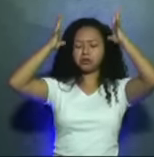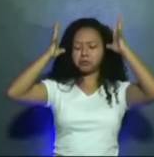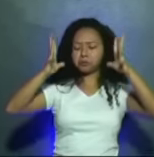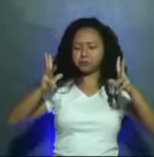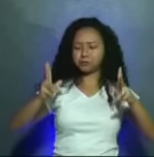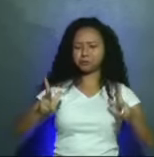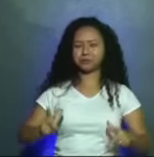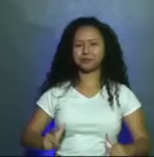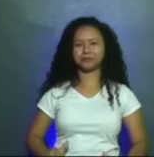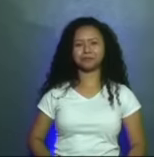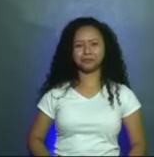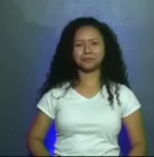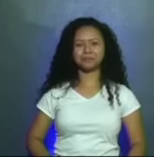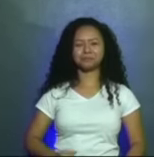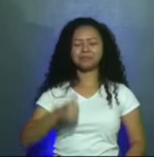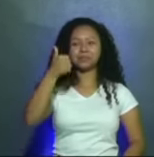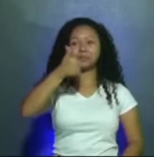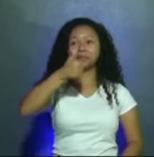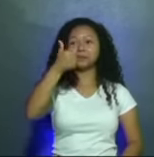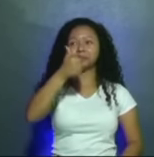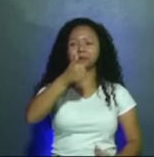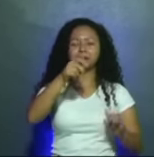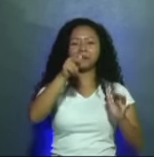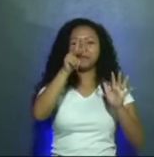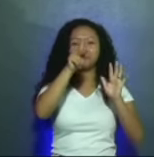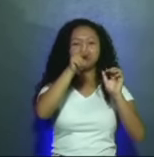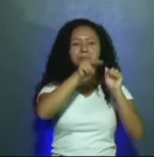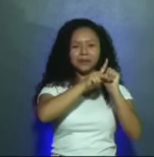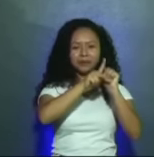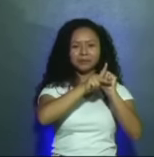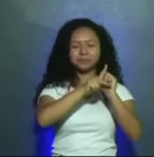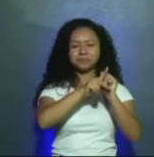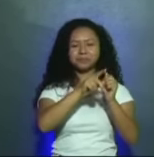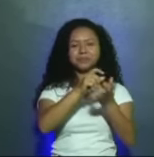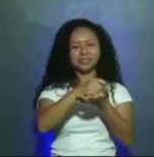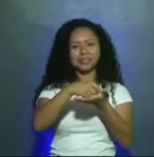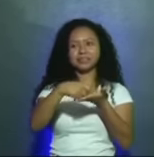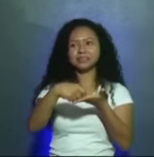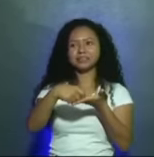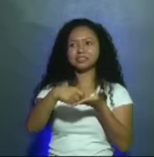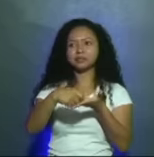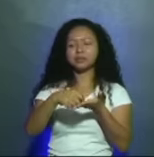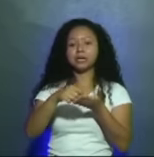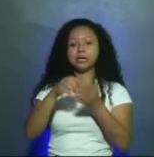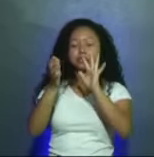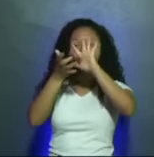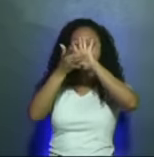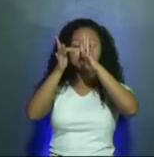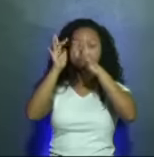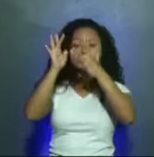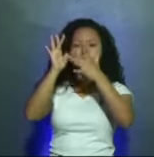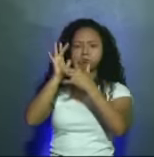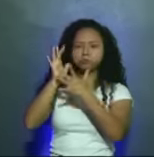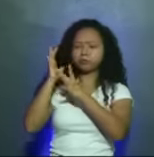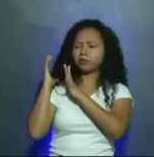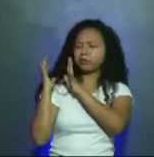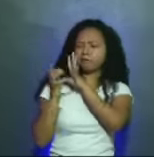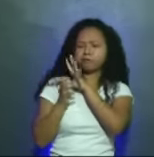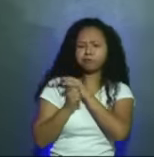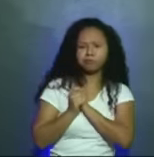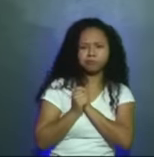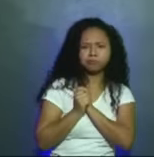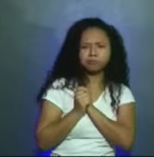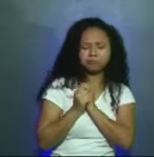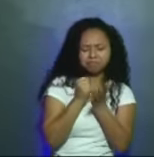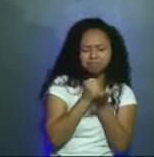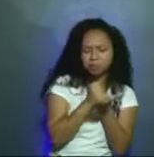1 Pedro diz, né? Ele mesmo levou em seu corpo os nossos pecados sobre o madeiro, a